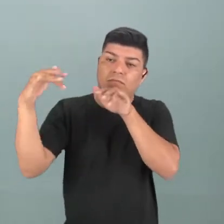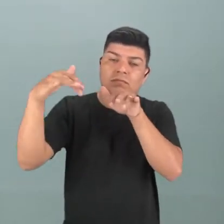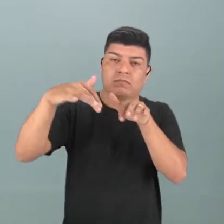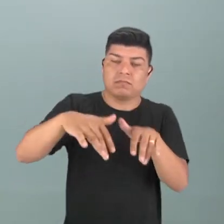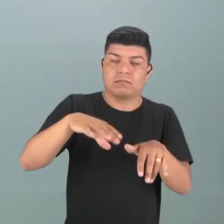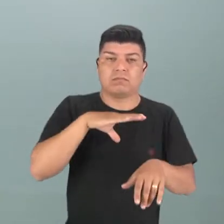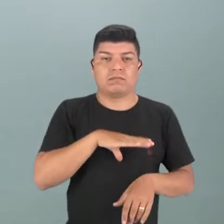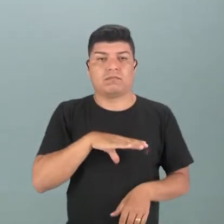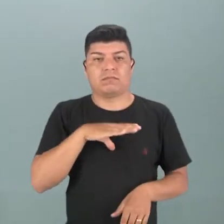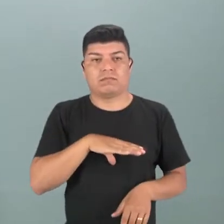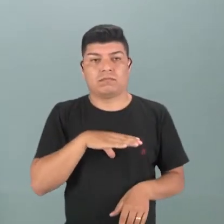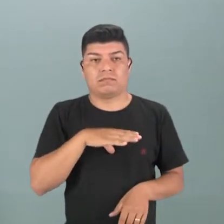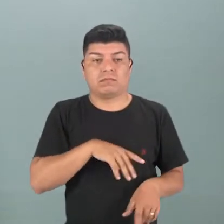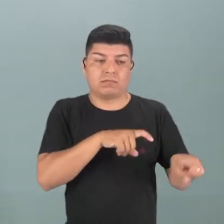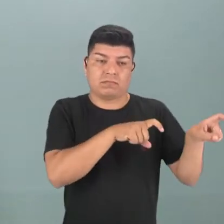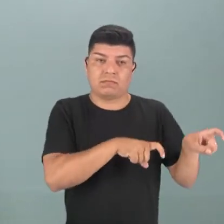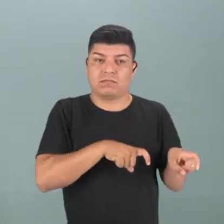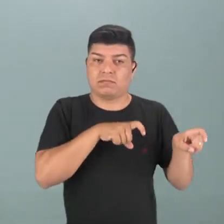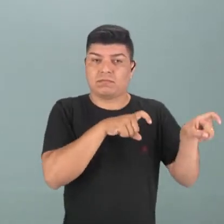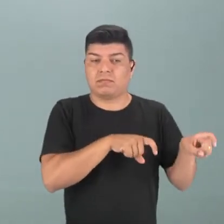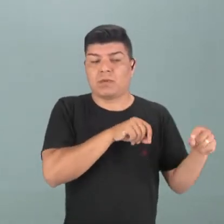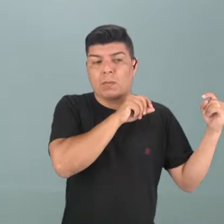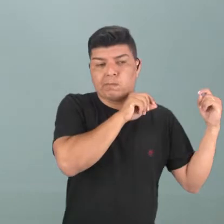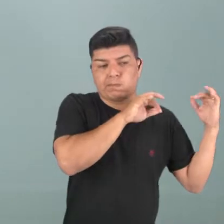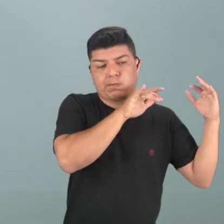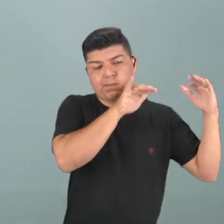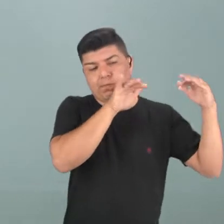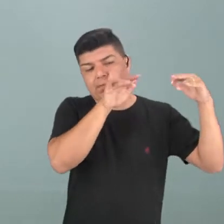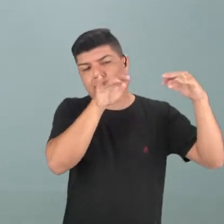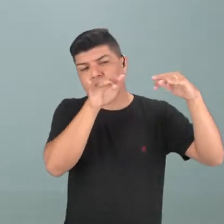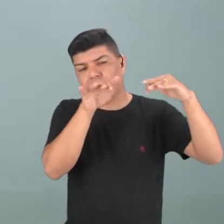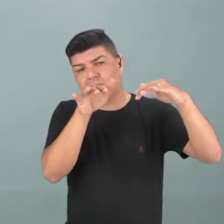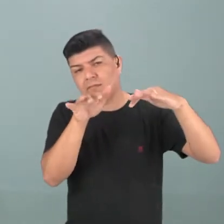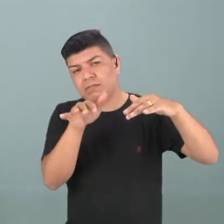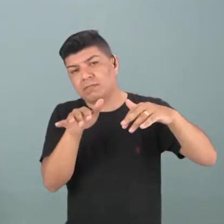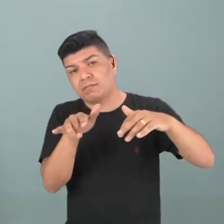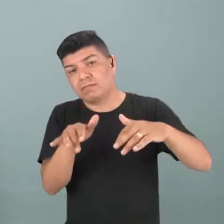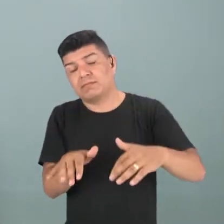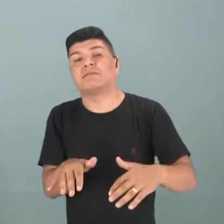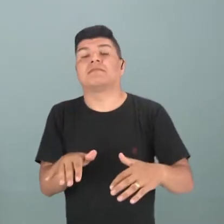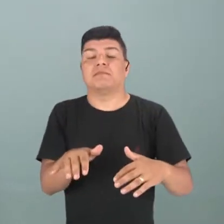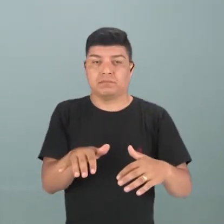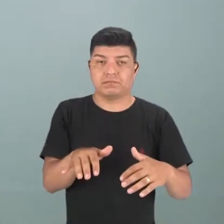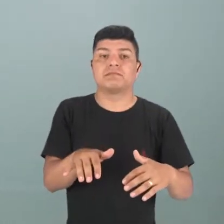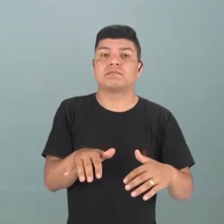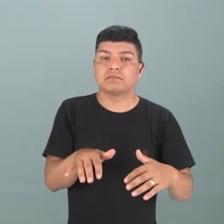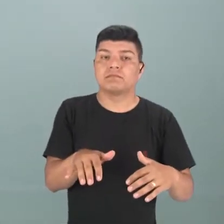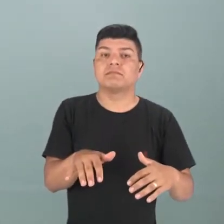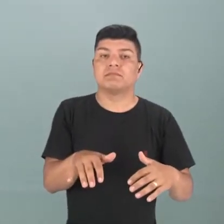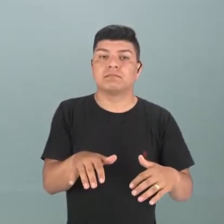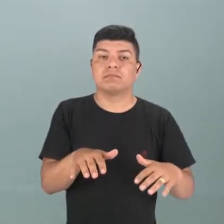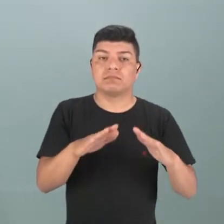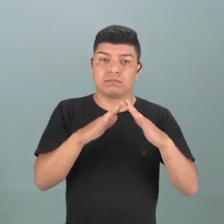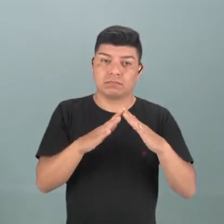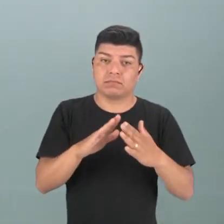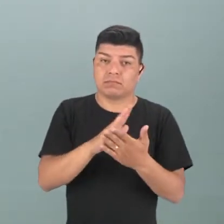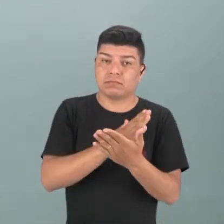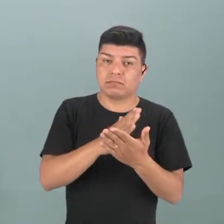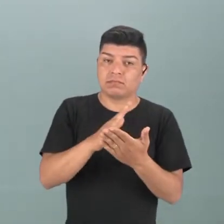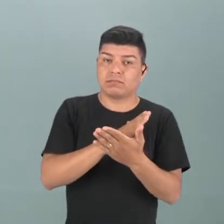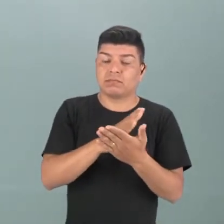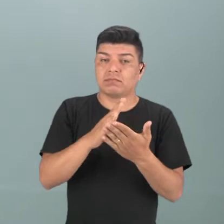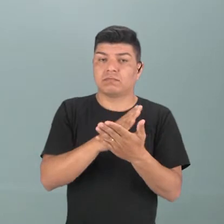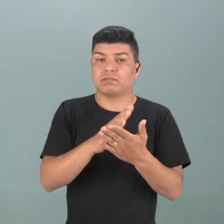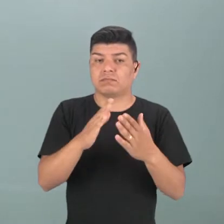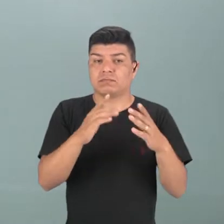lutaram, vieram lá do Seringal, vieram das colônias, né, dos sítios, dos ranchos, né? Lá mesmo, em alguns lugares bem difícil